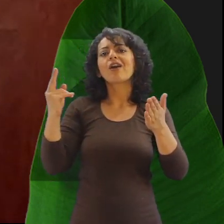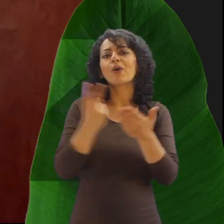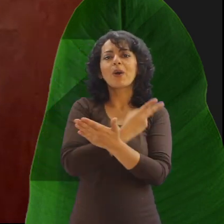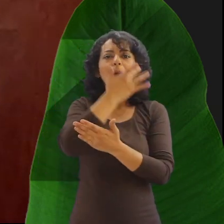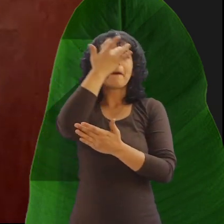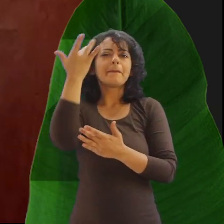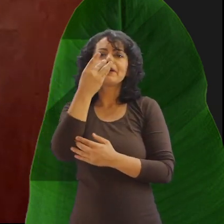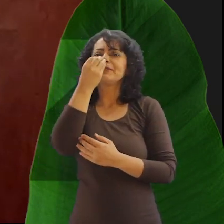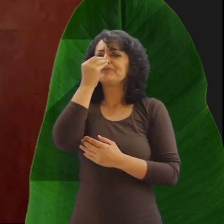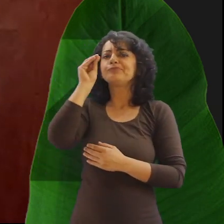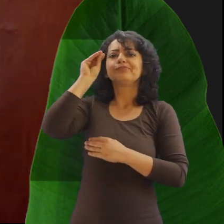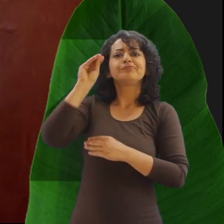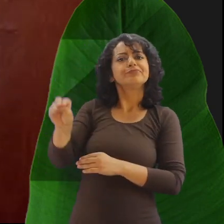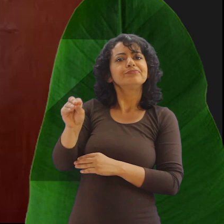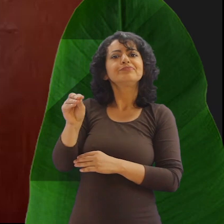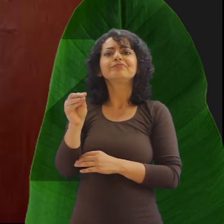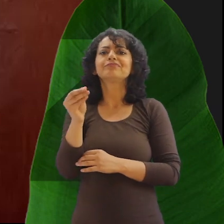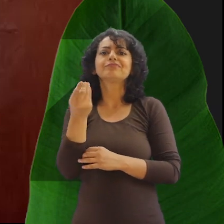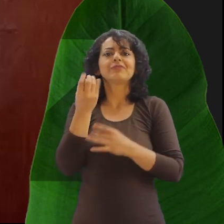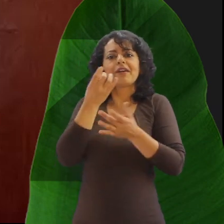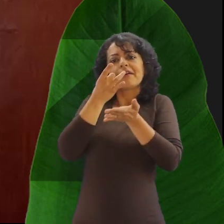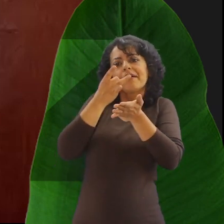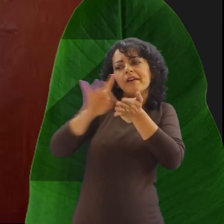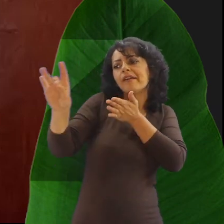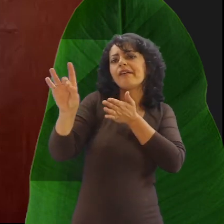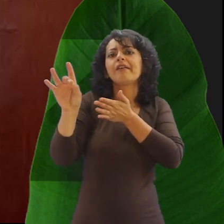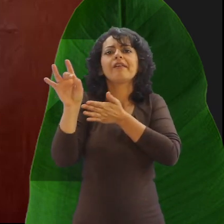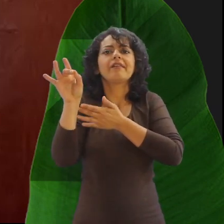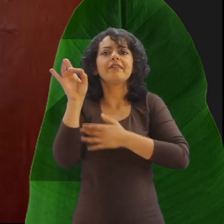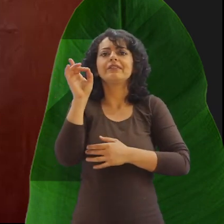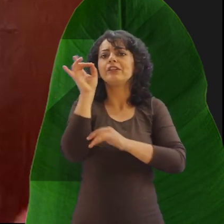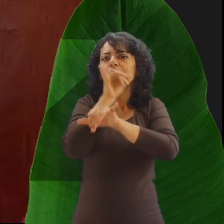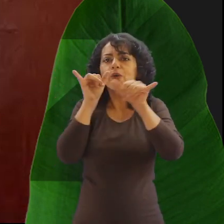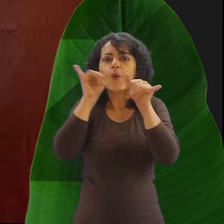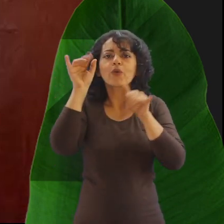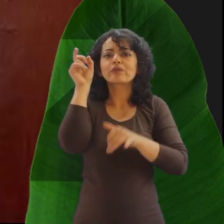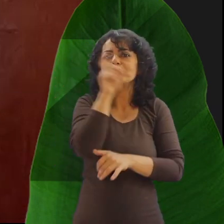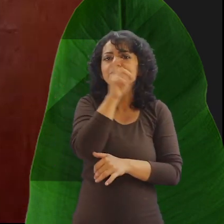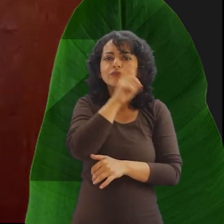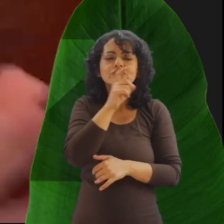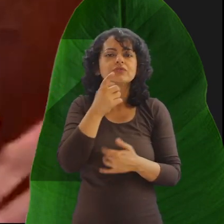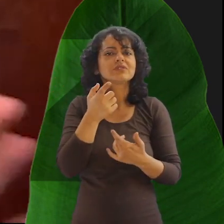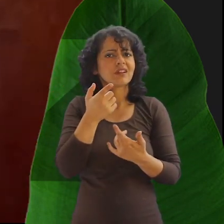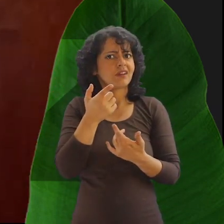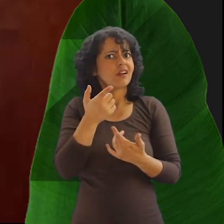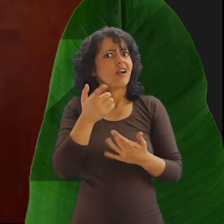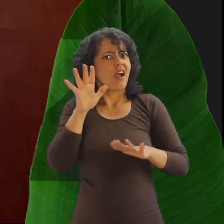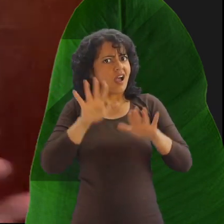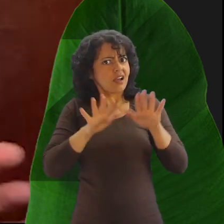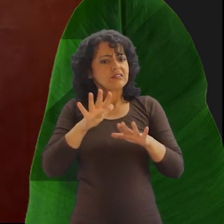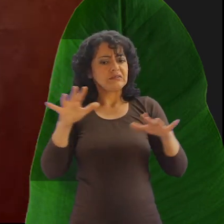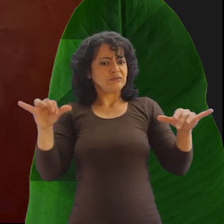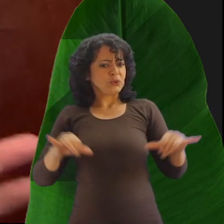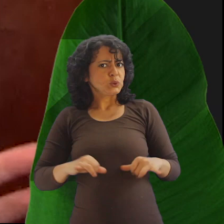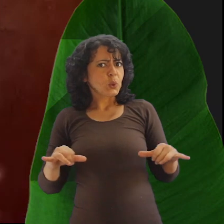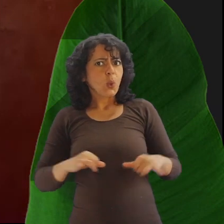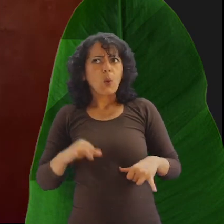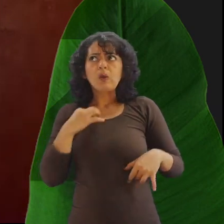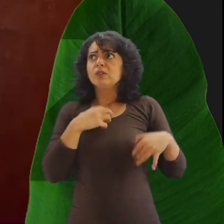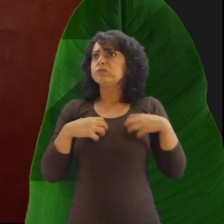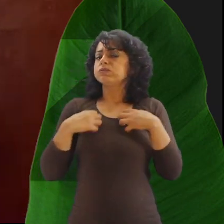hater, de fake news. Acontece, é meio dramático na hora que acontece. A primeira vez que eu